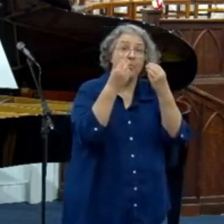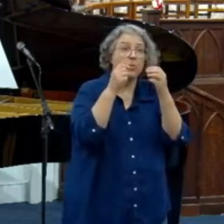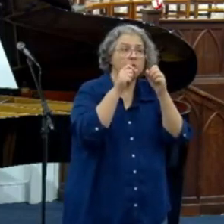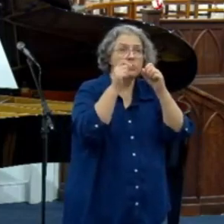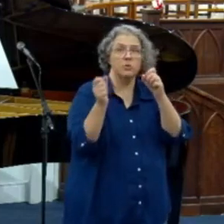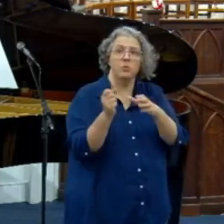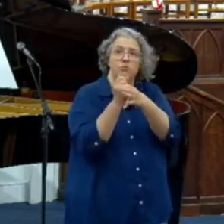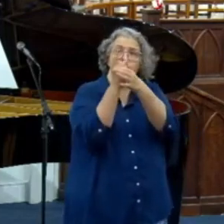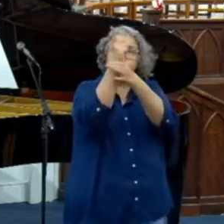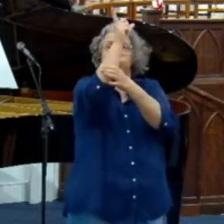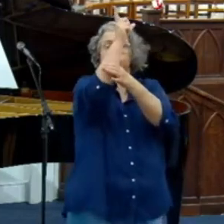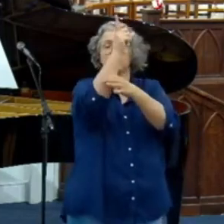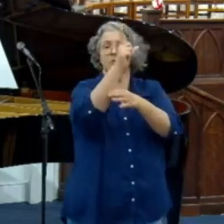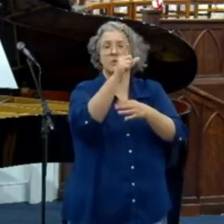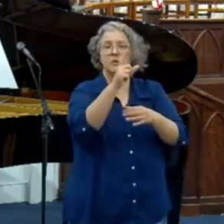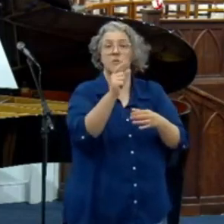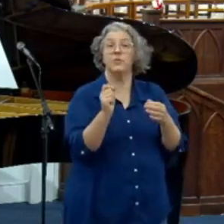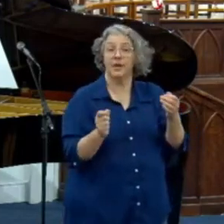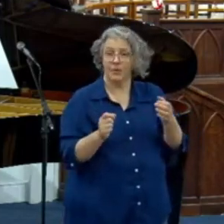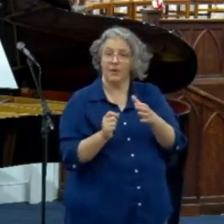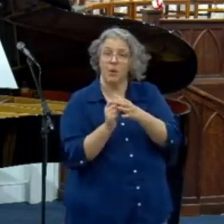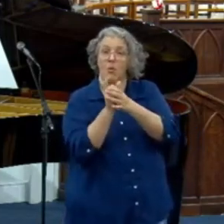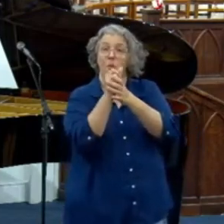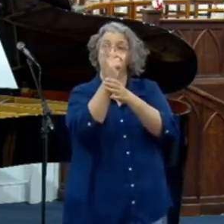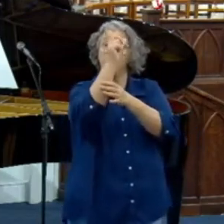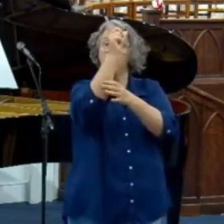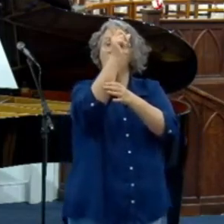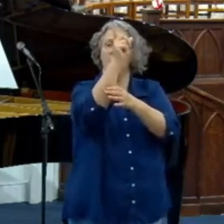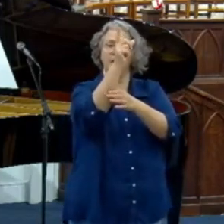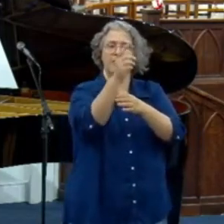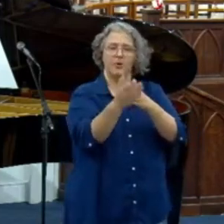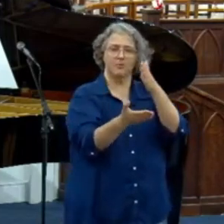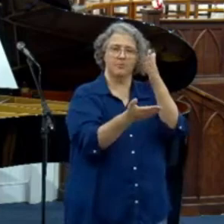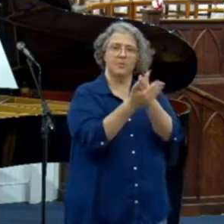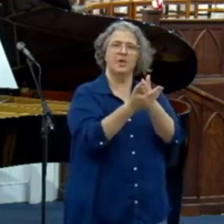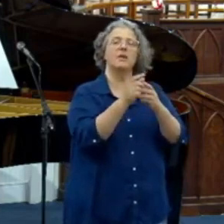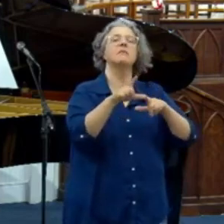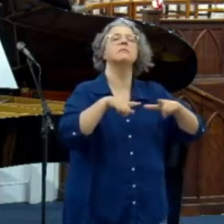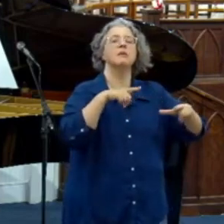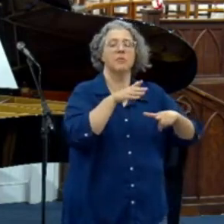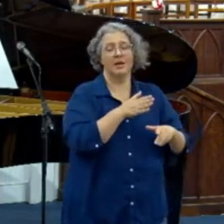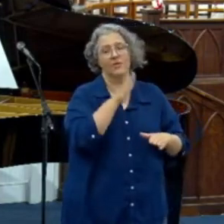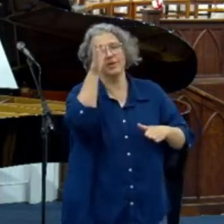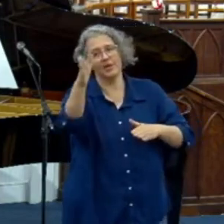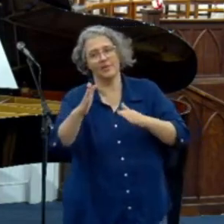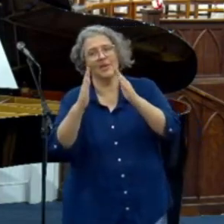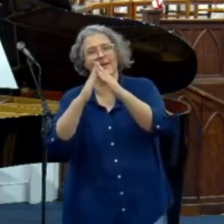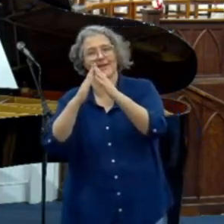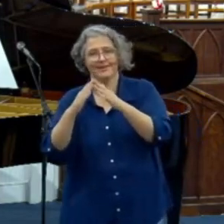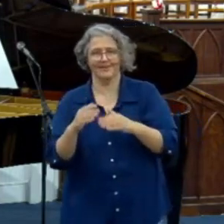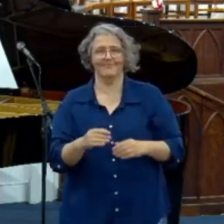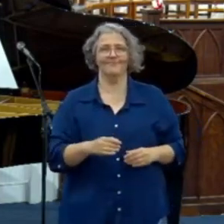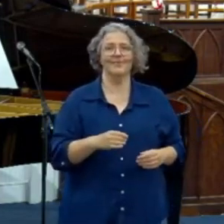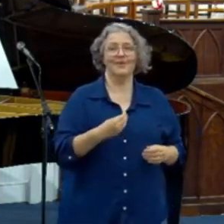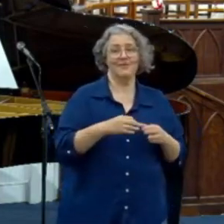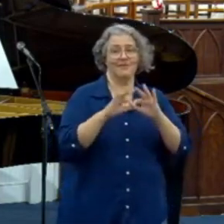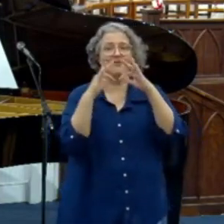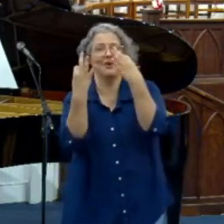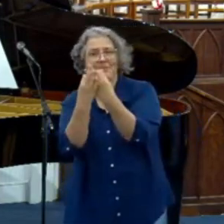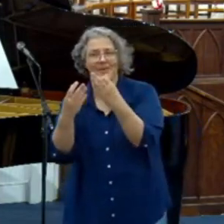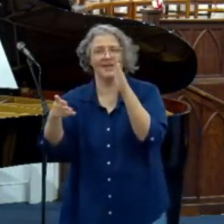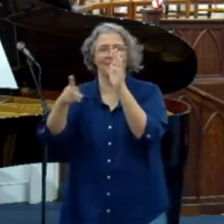casa, para sua família, ou pelo menos não pode ser apanhado de surpresa. Mas a figura de linguagem é: como